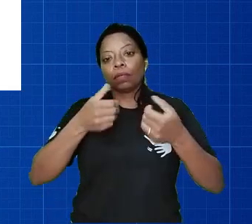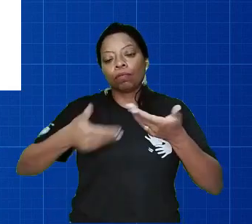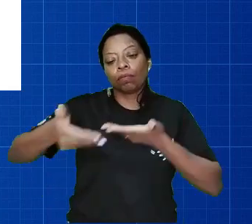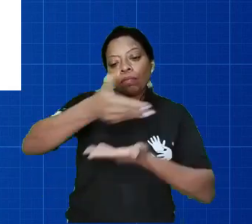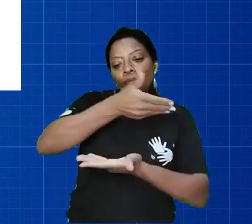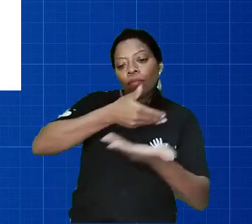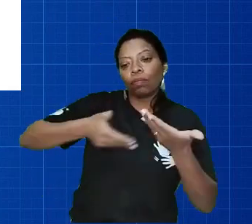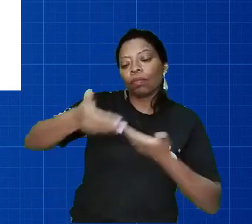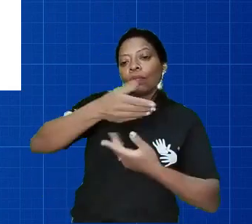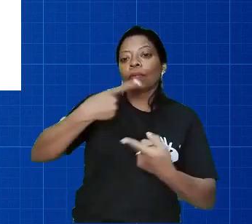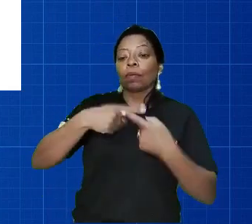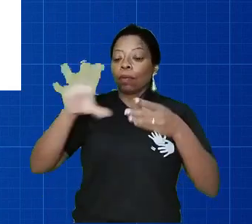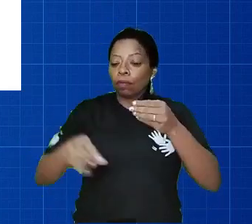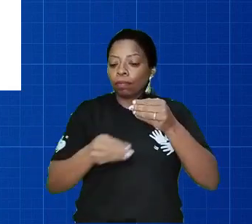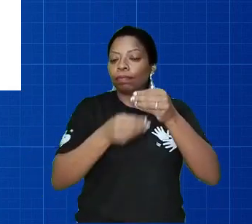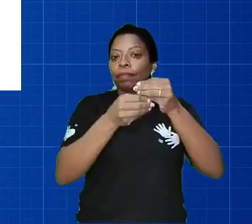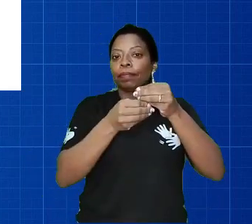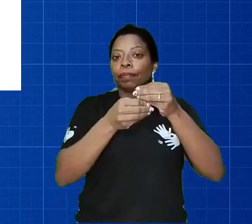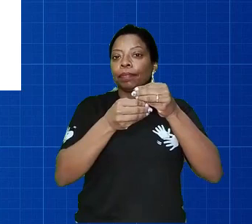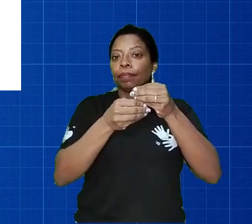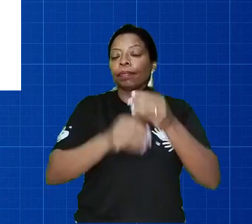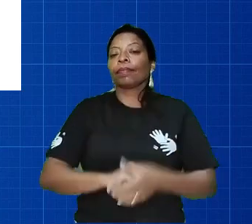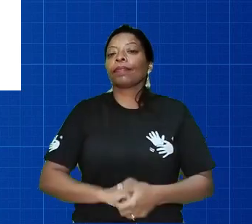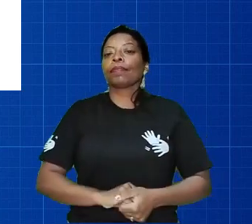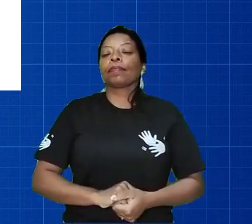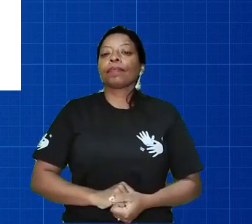programas complementares ao PDDE básico.